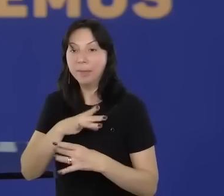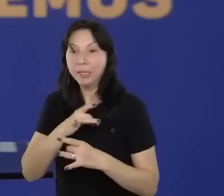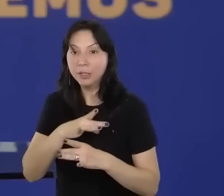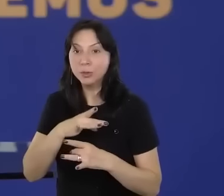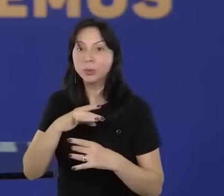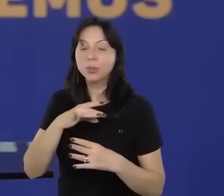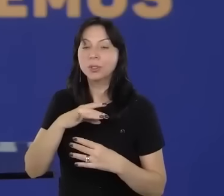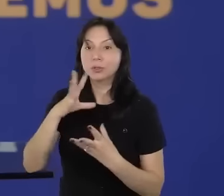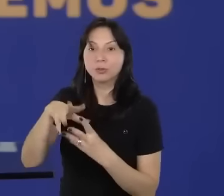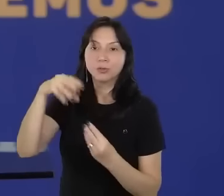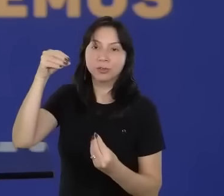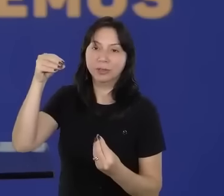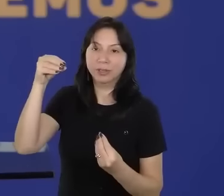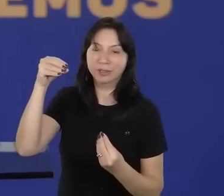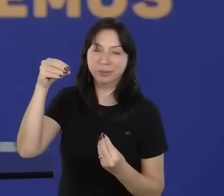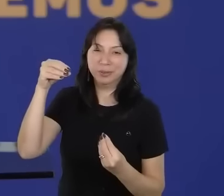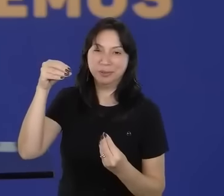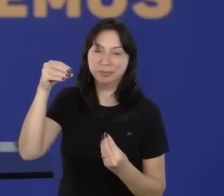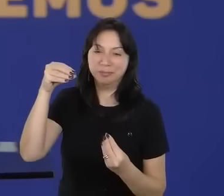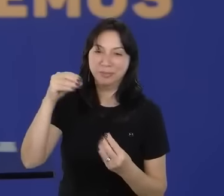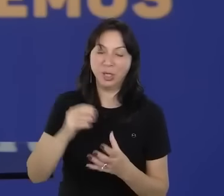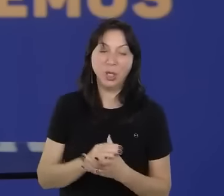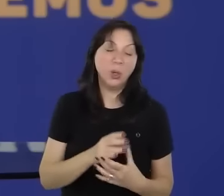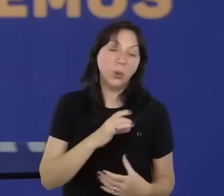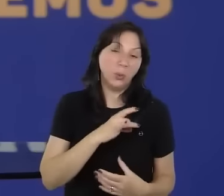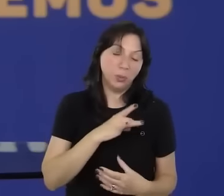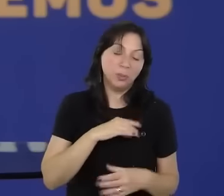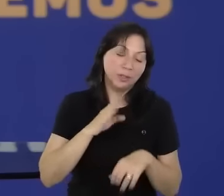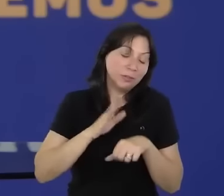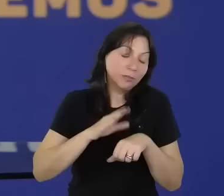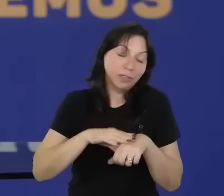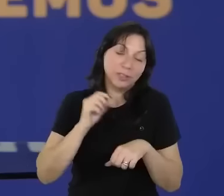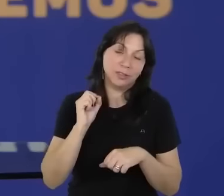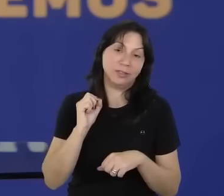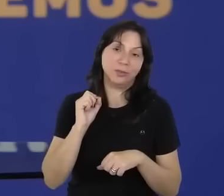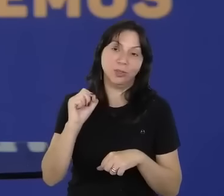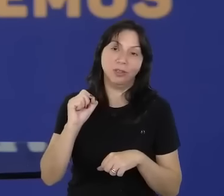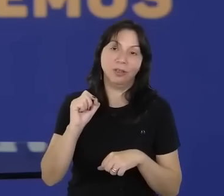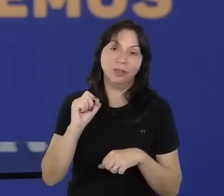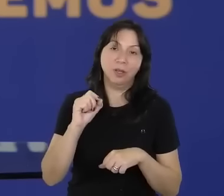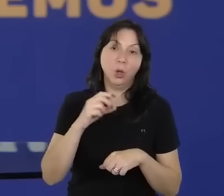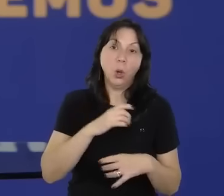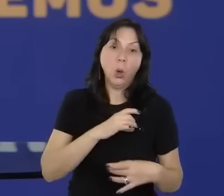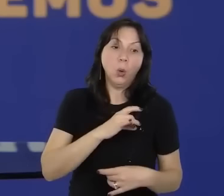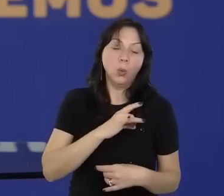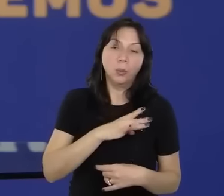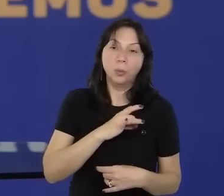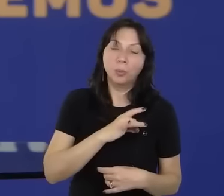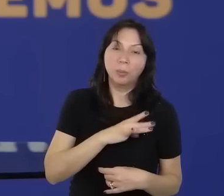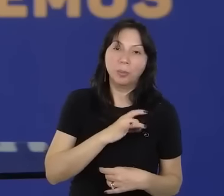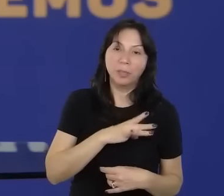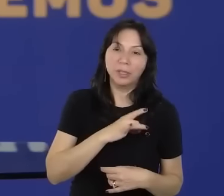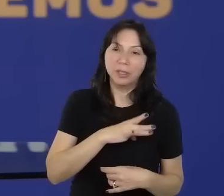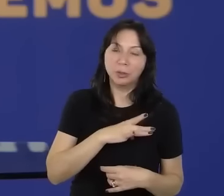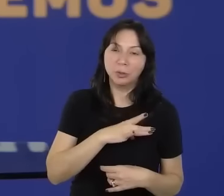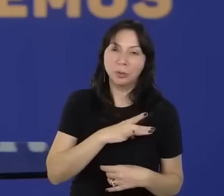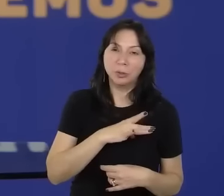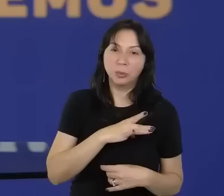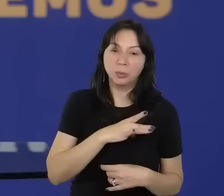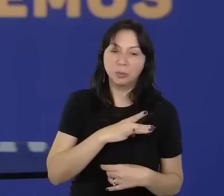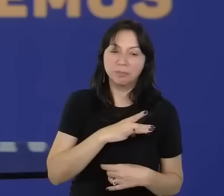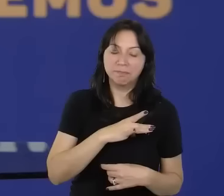o medo vê coisa que não existe o medo tem a capacidade de nos